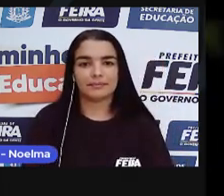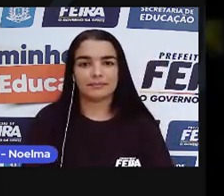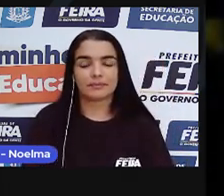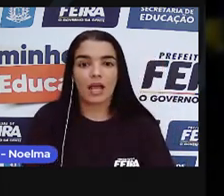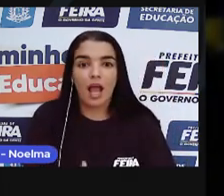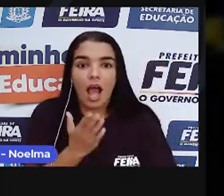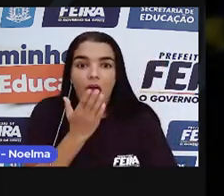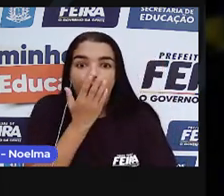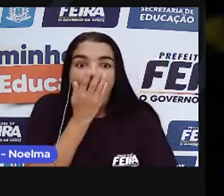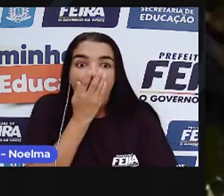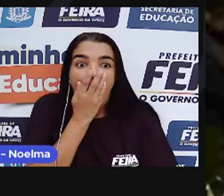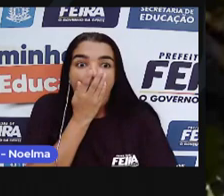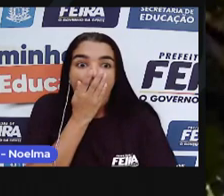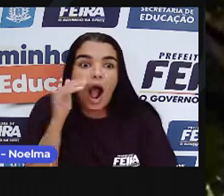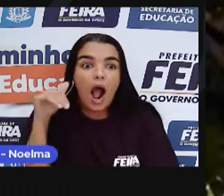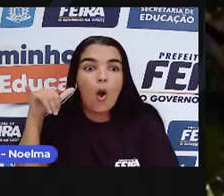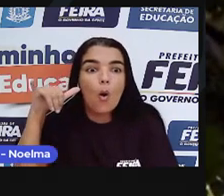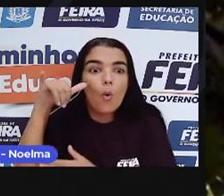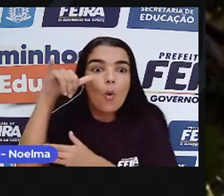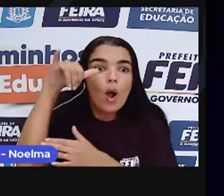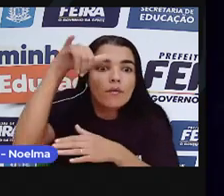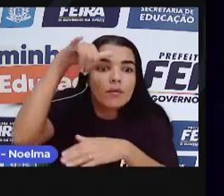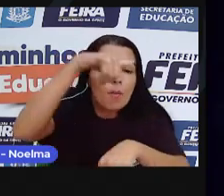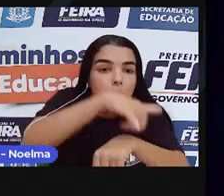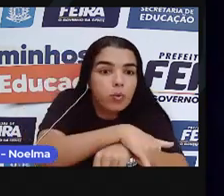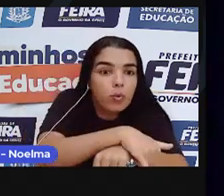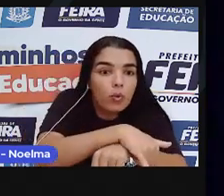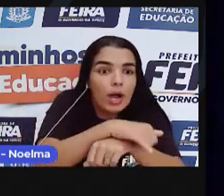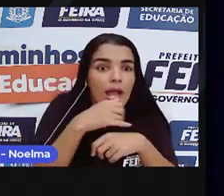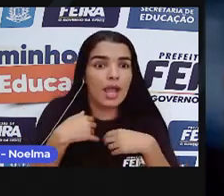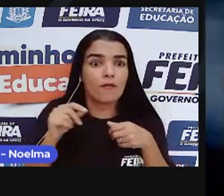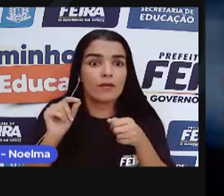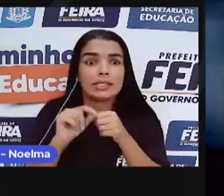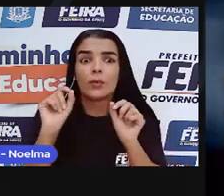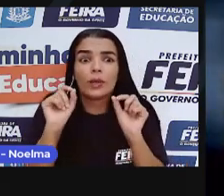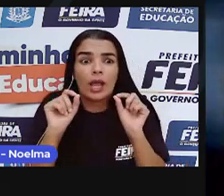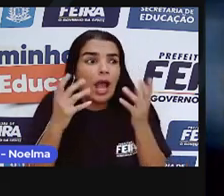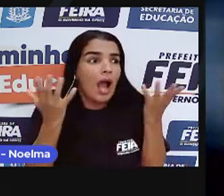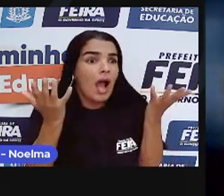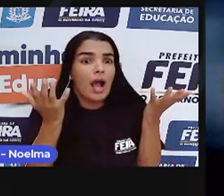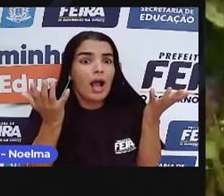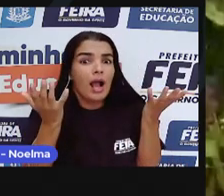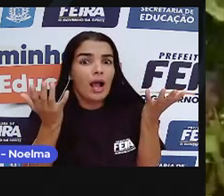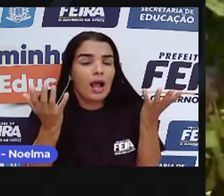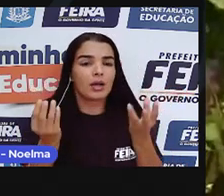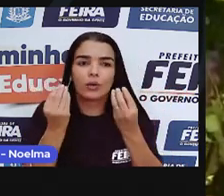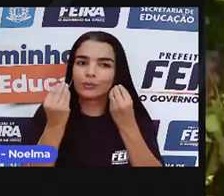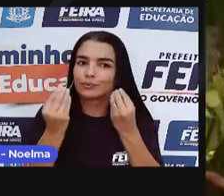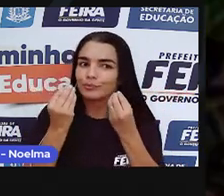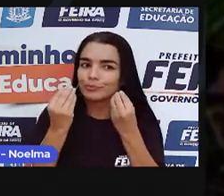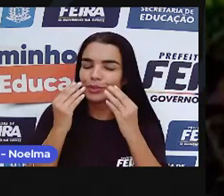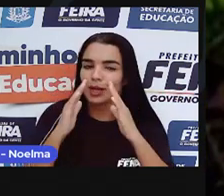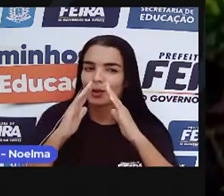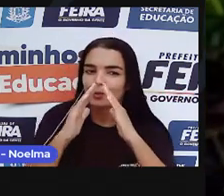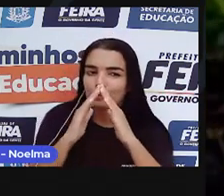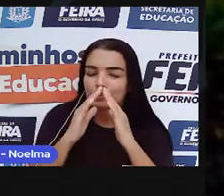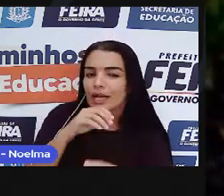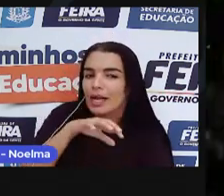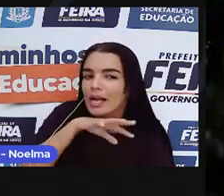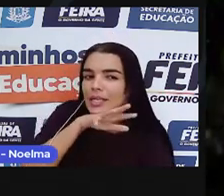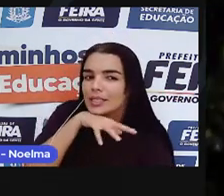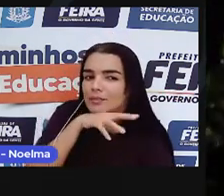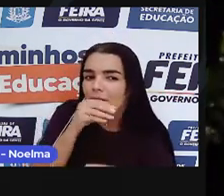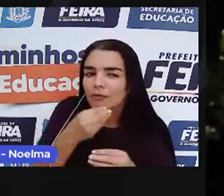Caramba! O avião caiu. O que que eu faço agora? Para um bichinho criado dentro de um apartamento, conhecer